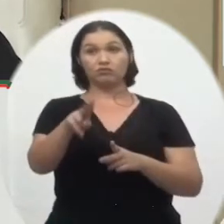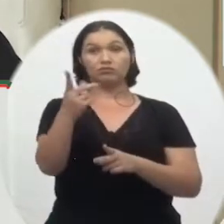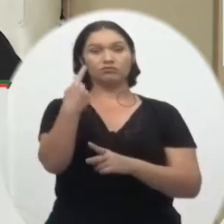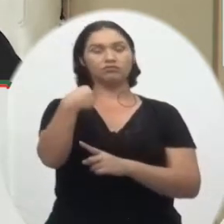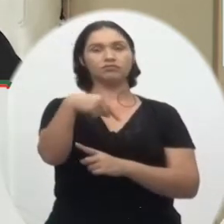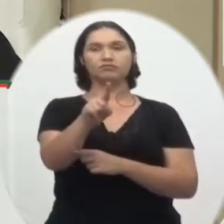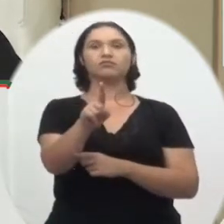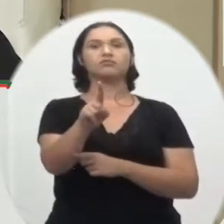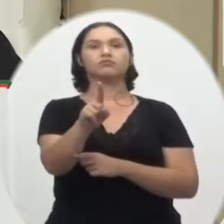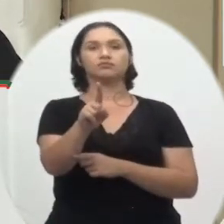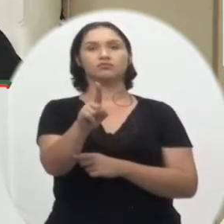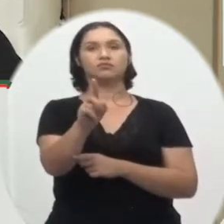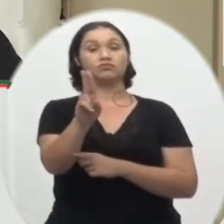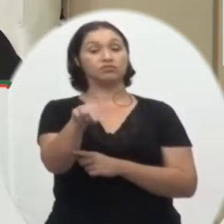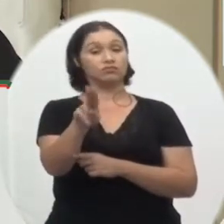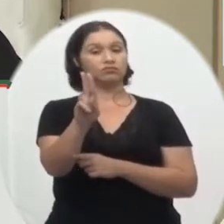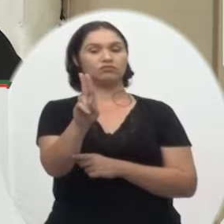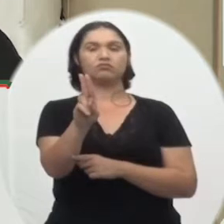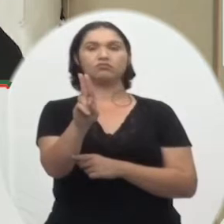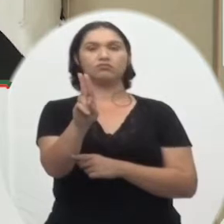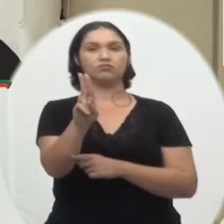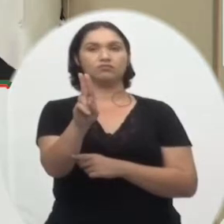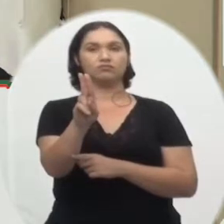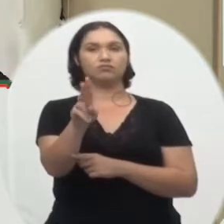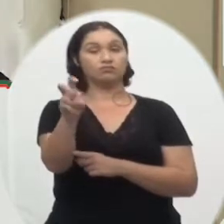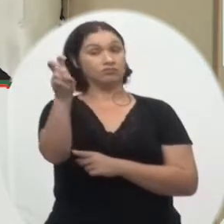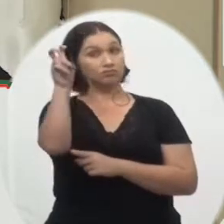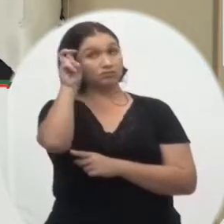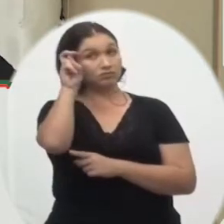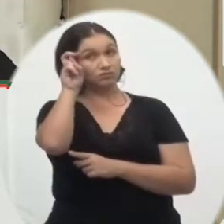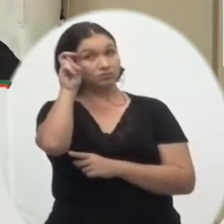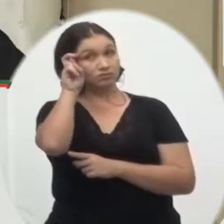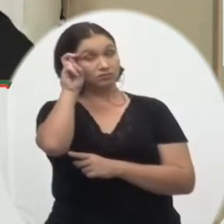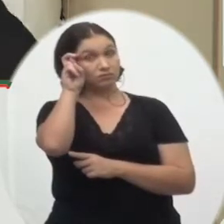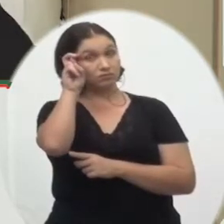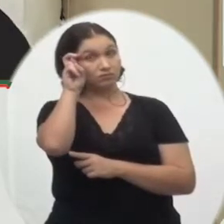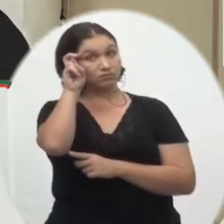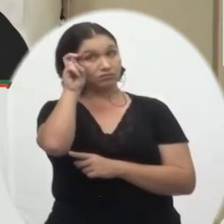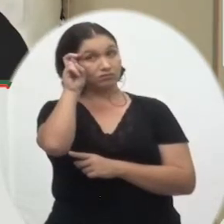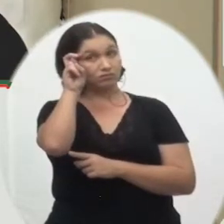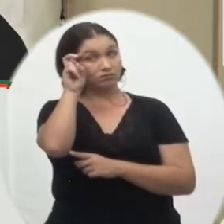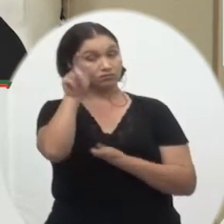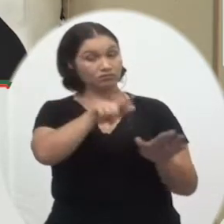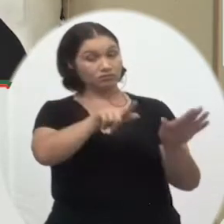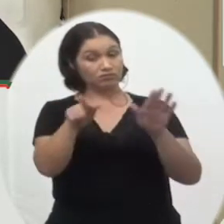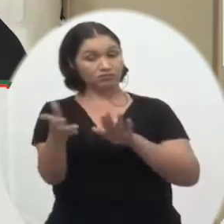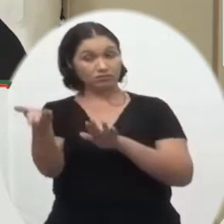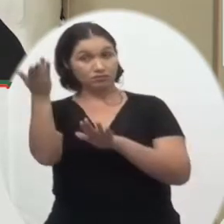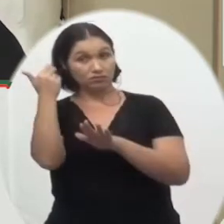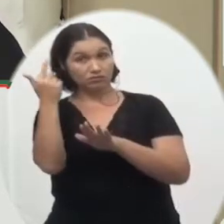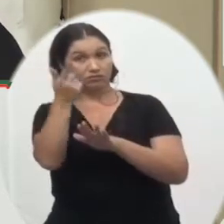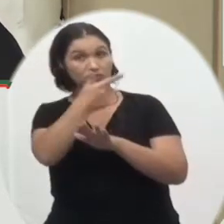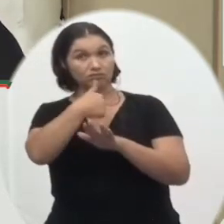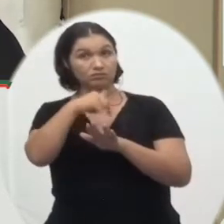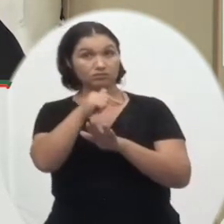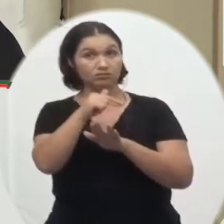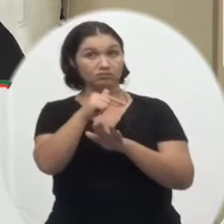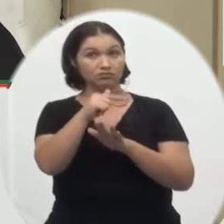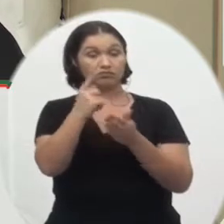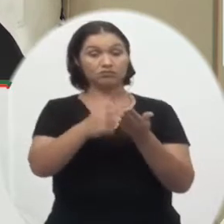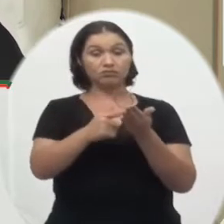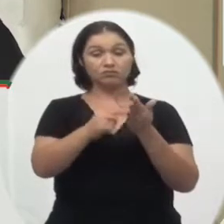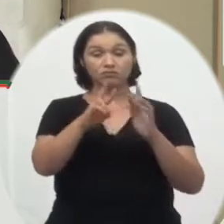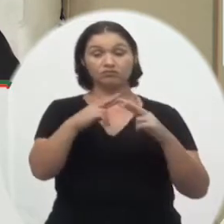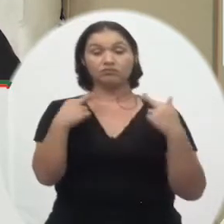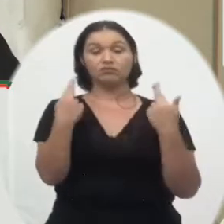compareceu. Aí na quinta-feira passada a gente marcou de novo a última reunião, os diretores da Associação